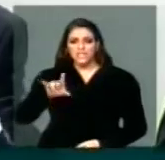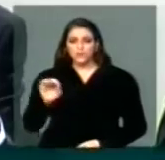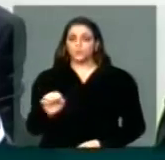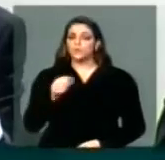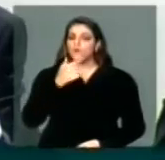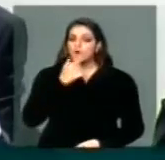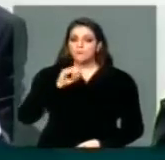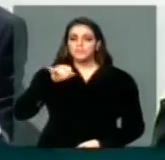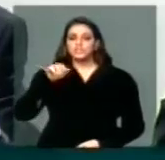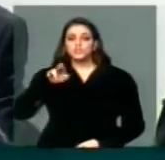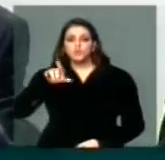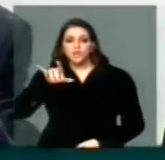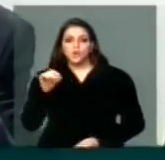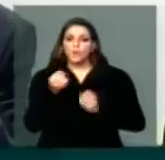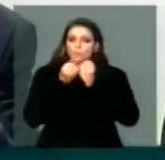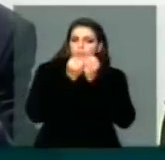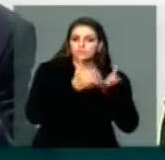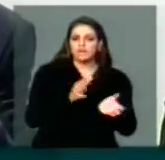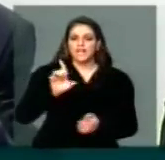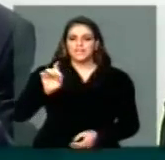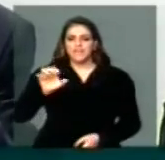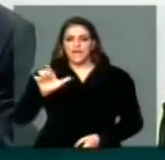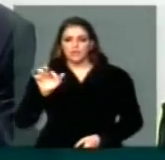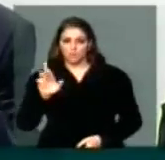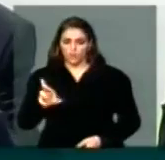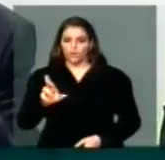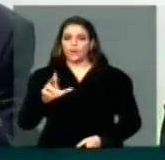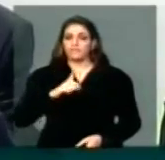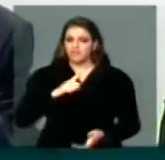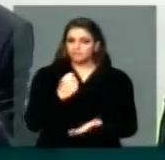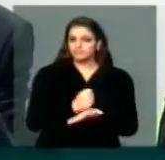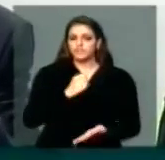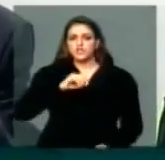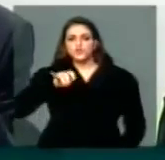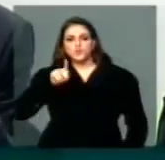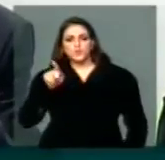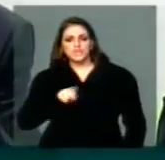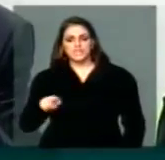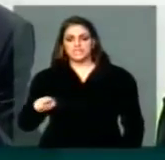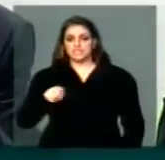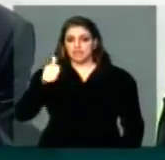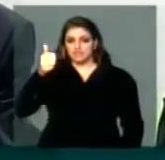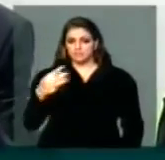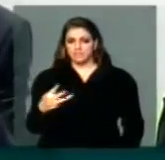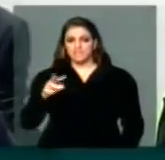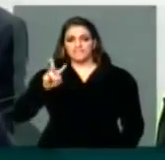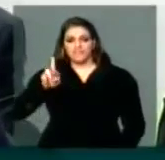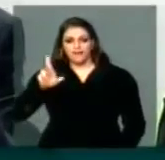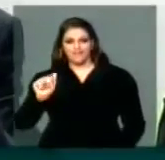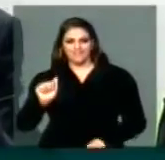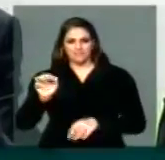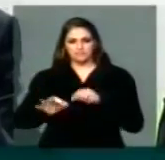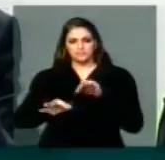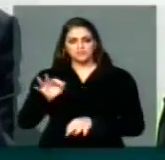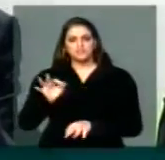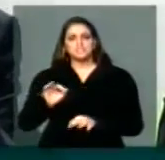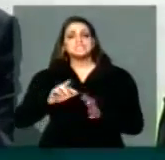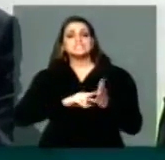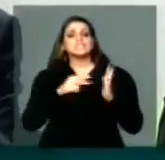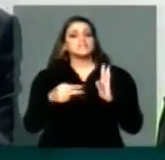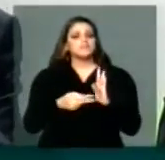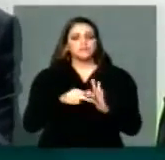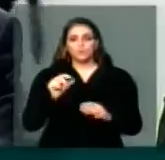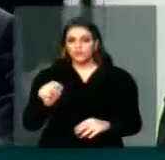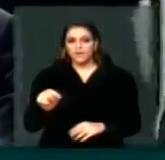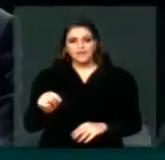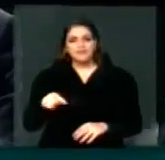é delator com a delegação homologada pelo juiz da 13ª Vara, o que significa que ele não falou